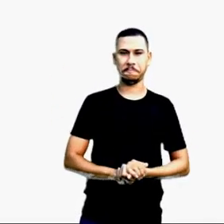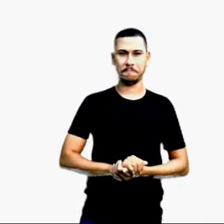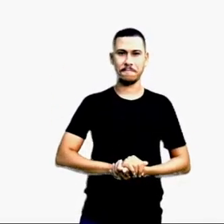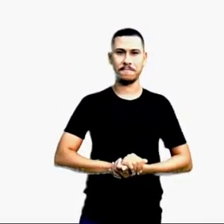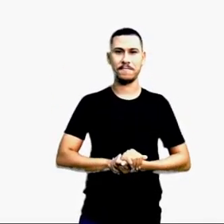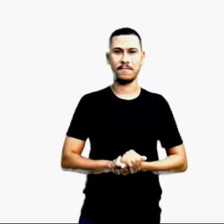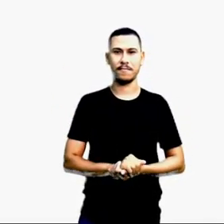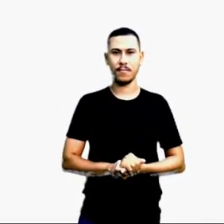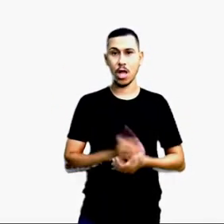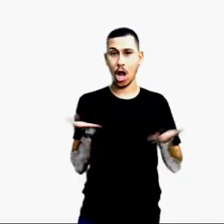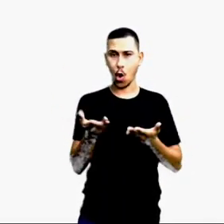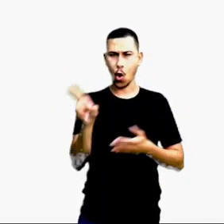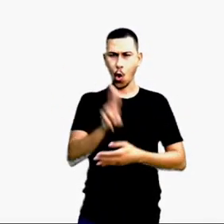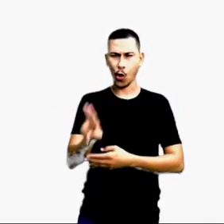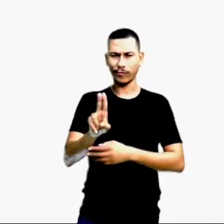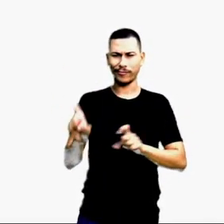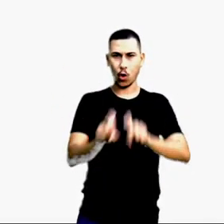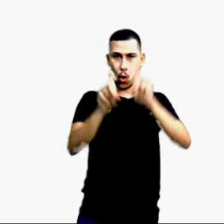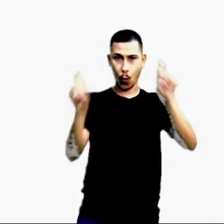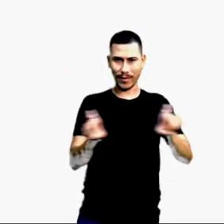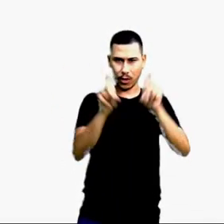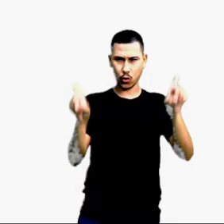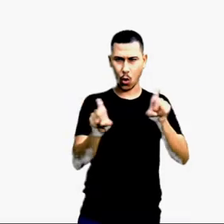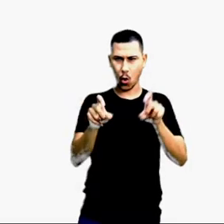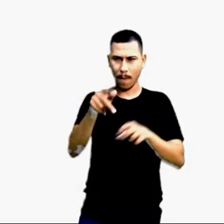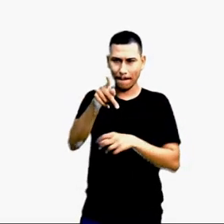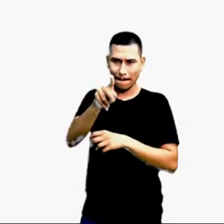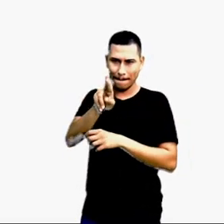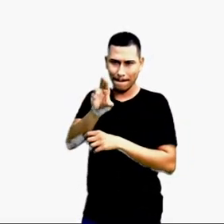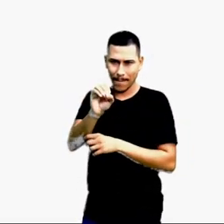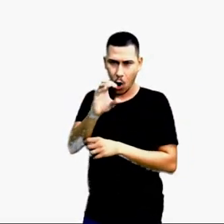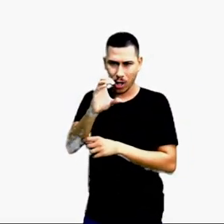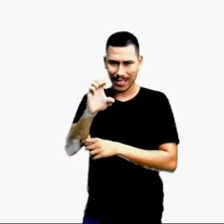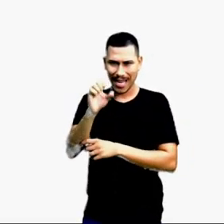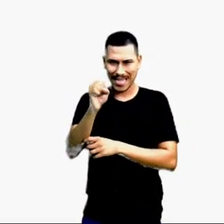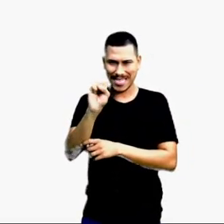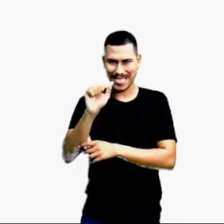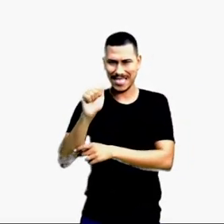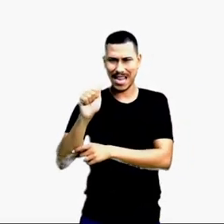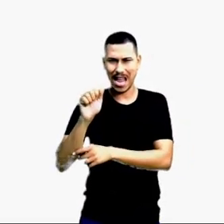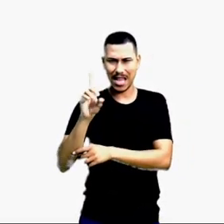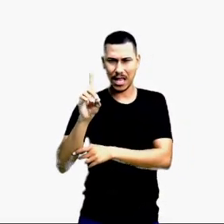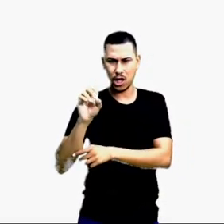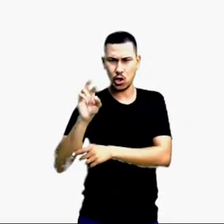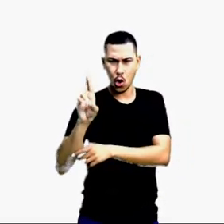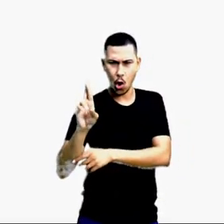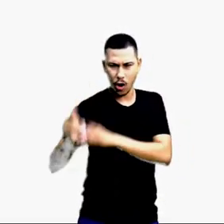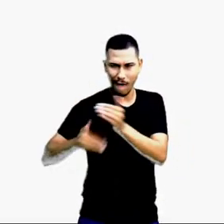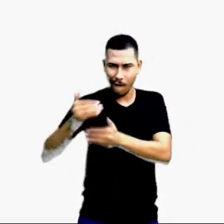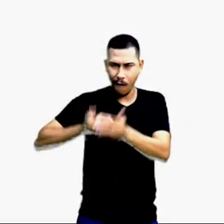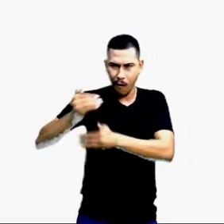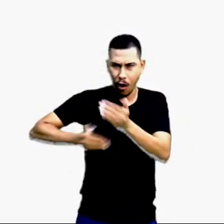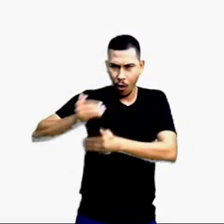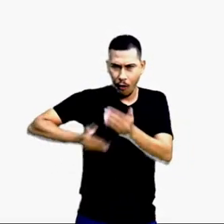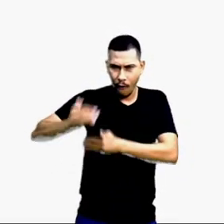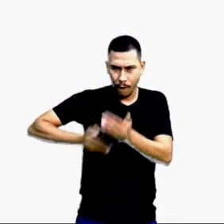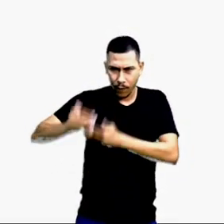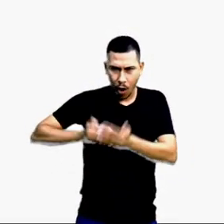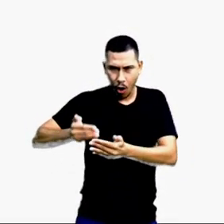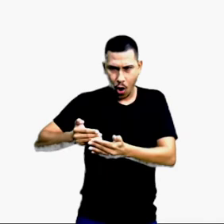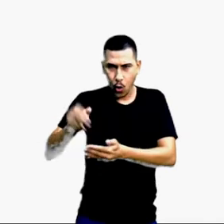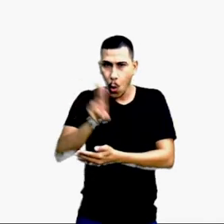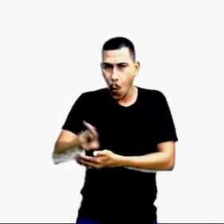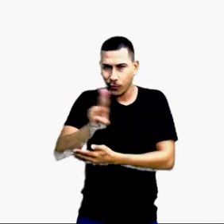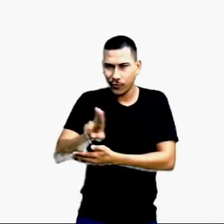o processador Intel. Lembrando que este número é um número muito pequeno. Então, vamos caminhar com a